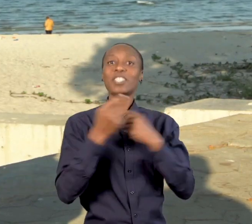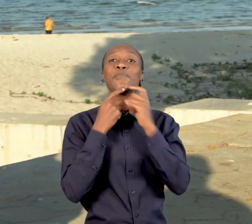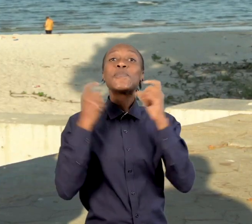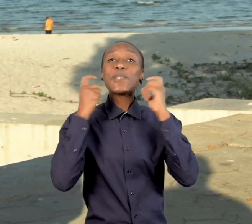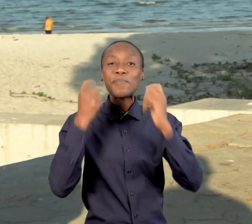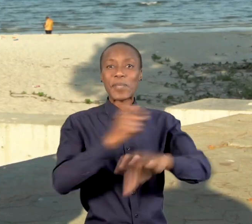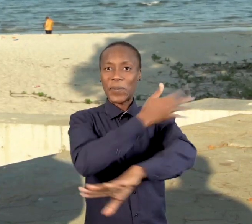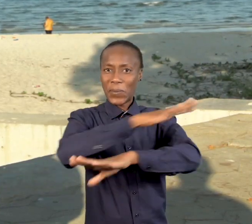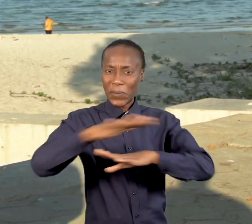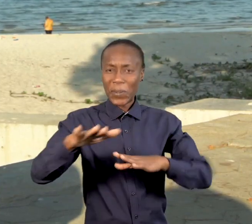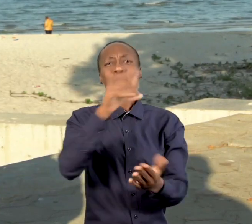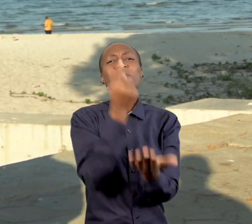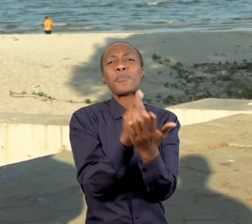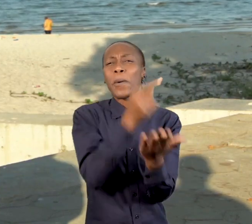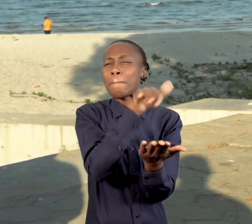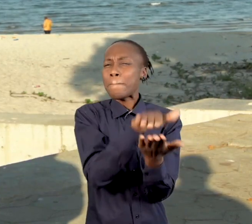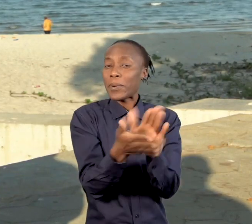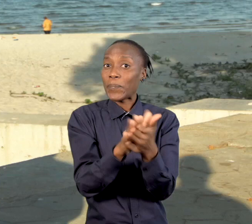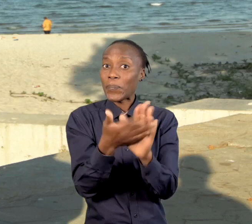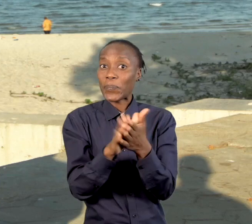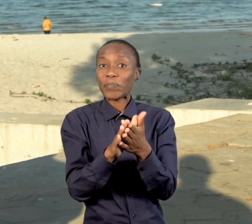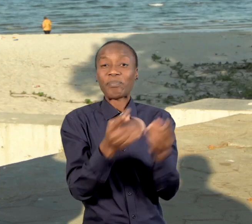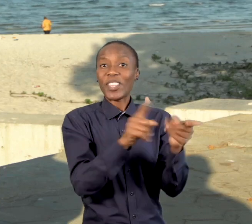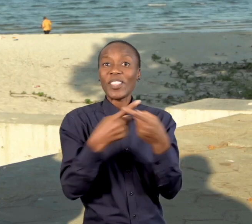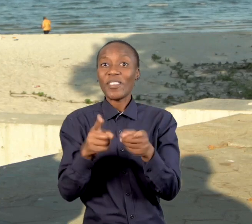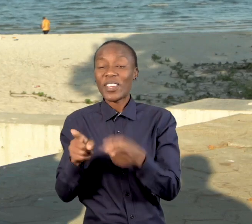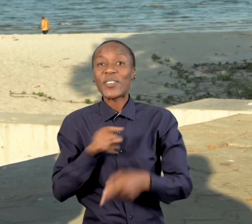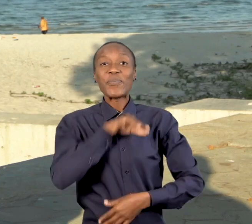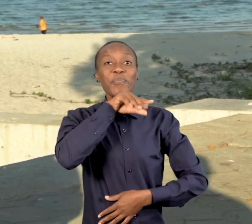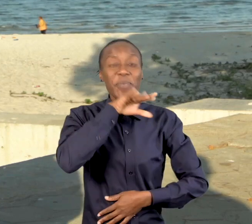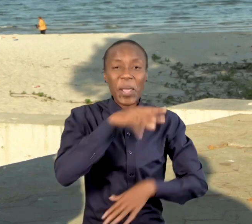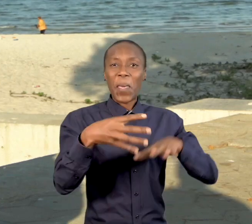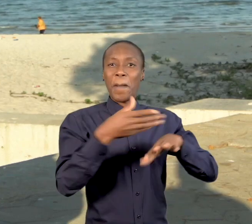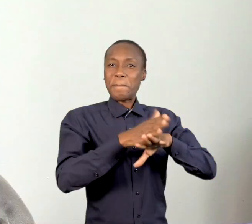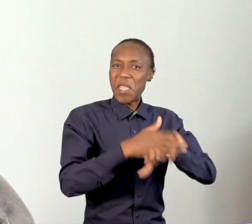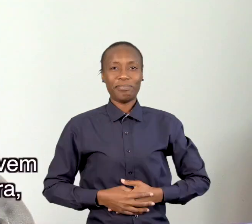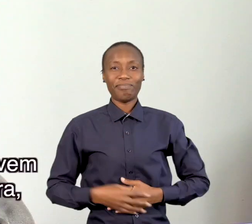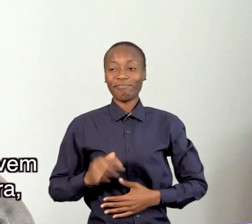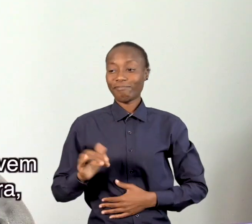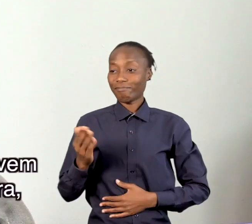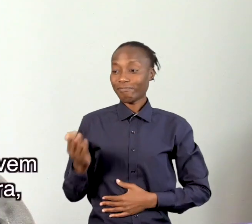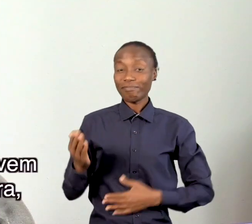são importantes para a produção e reprodução de espécies marítimas.